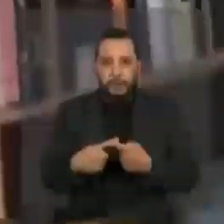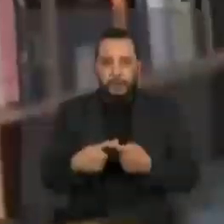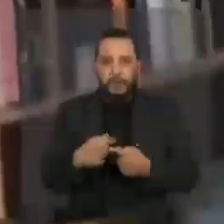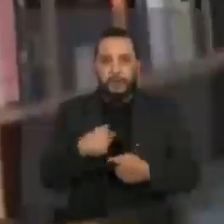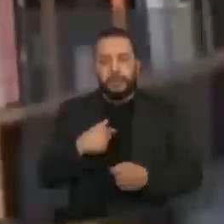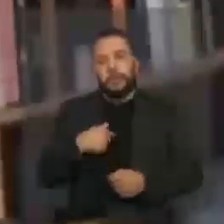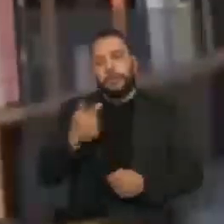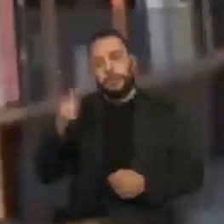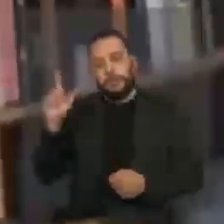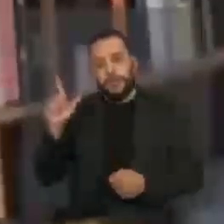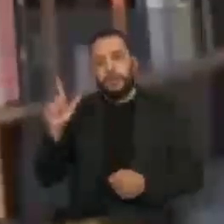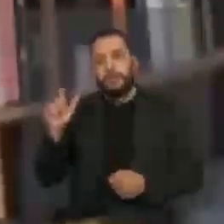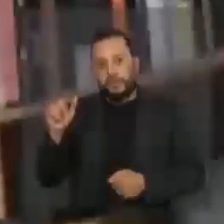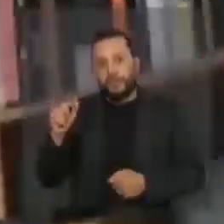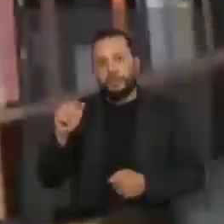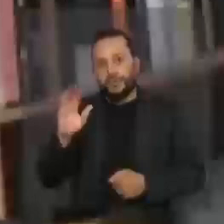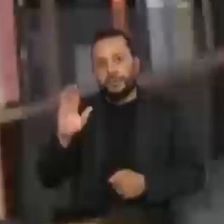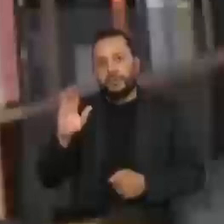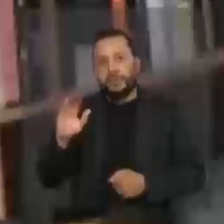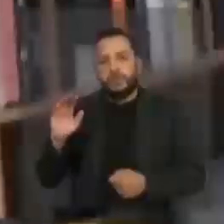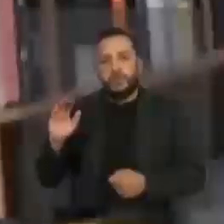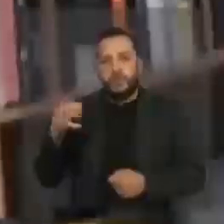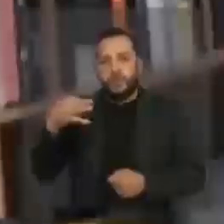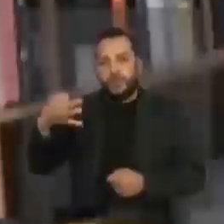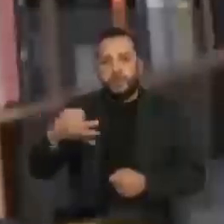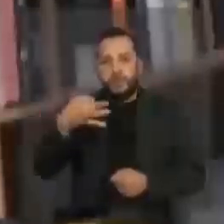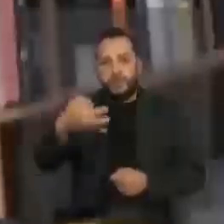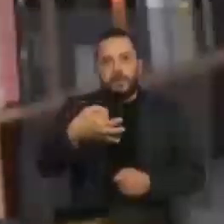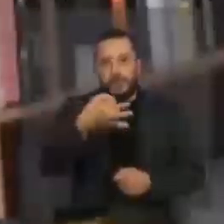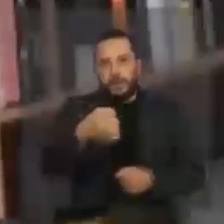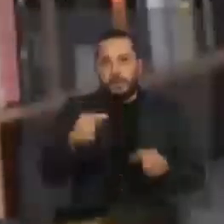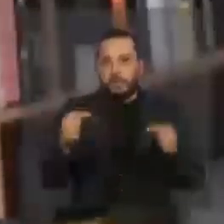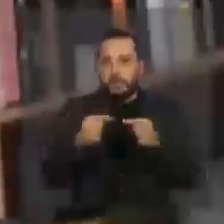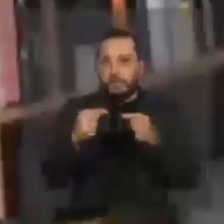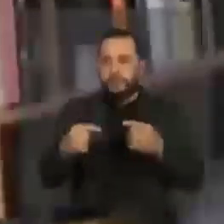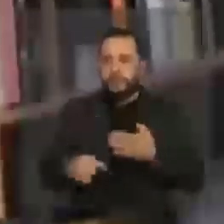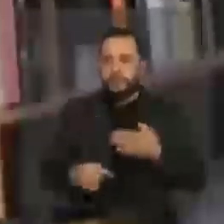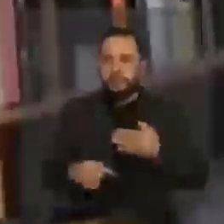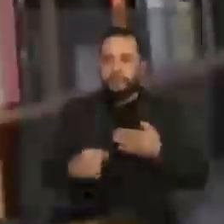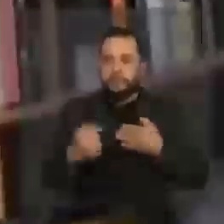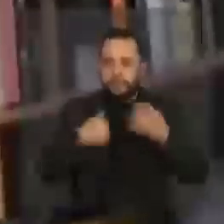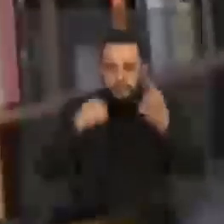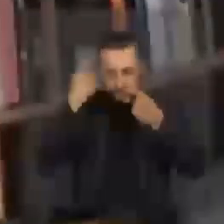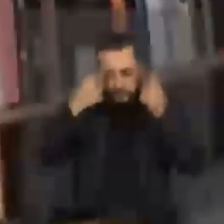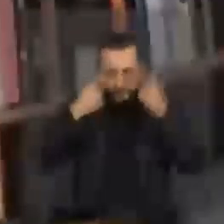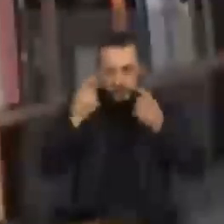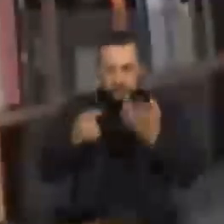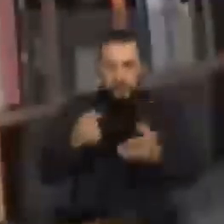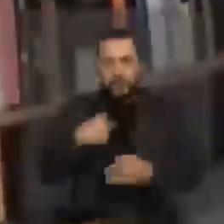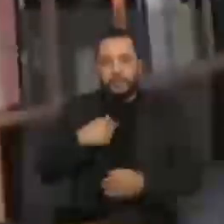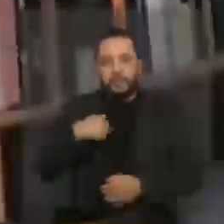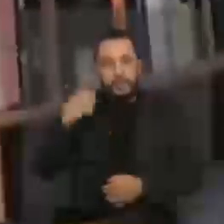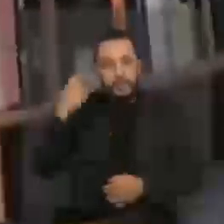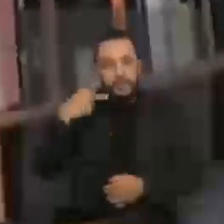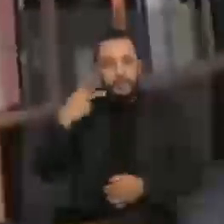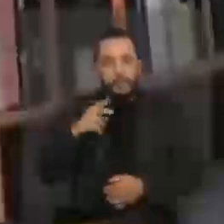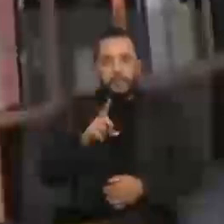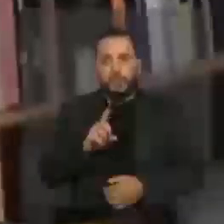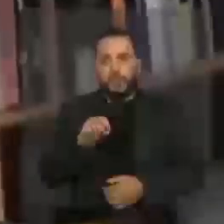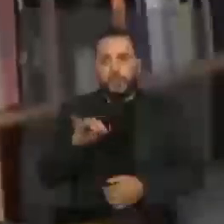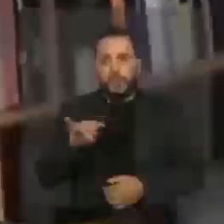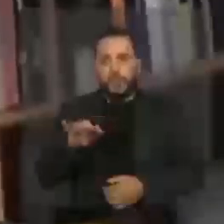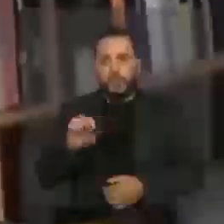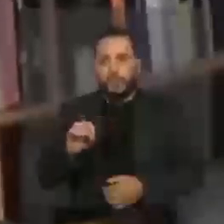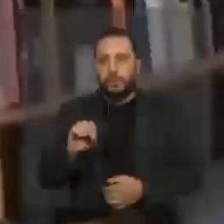em outras falas, mas destacar algumas coisas aqui. Em relação à preocupação do vereador Donato sobre a